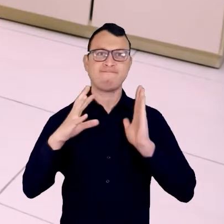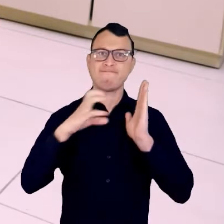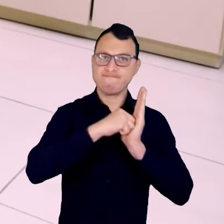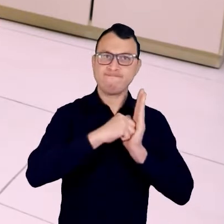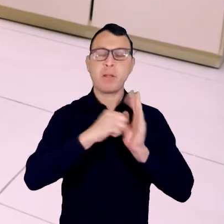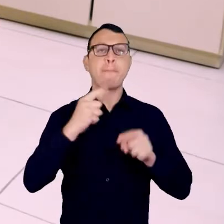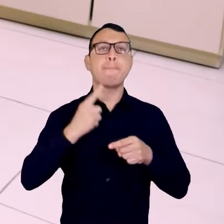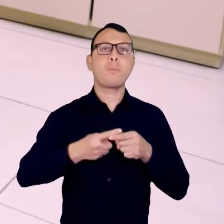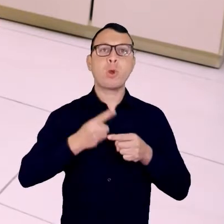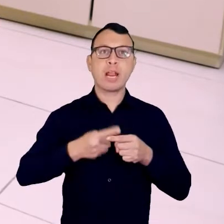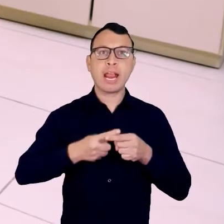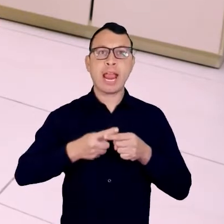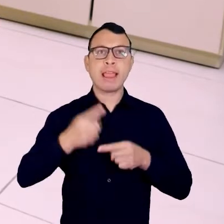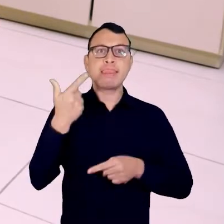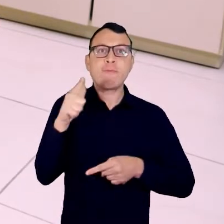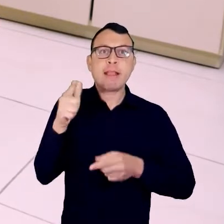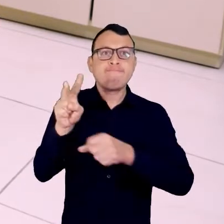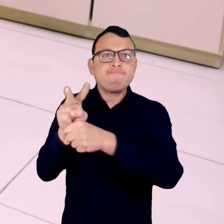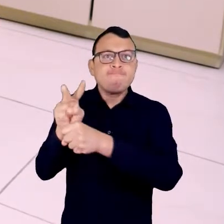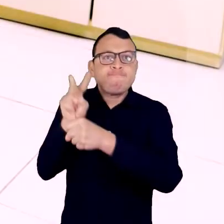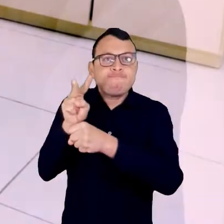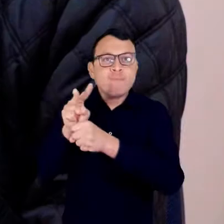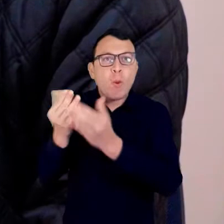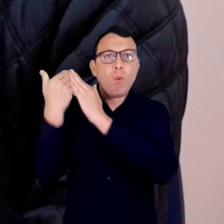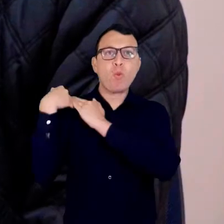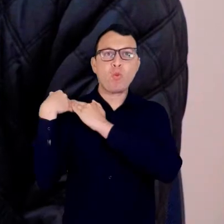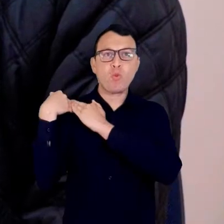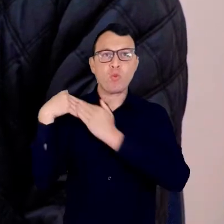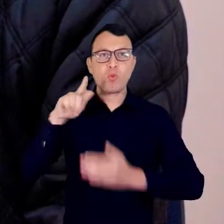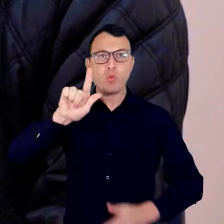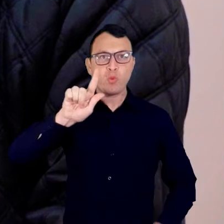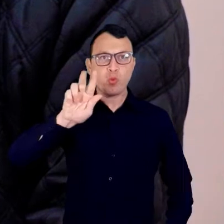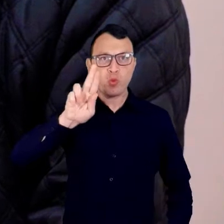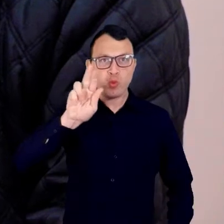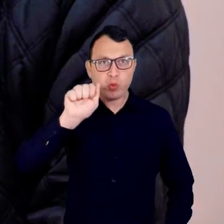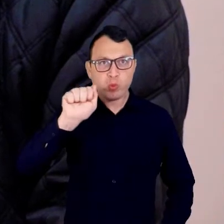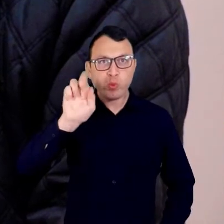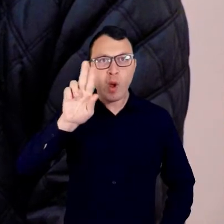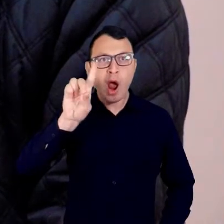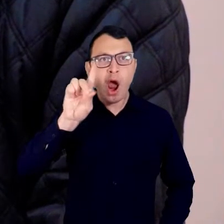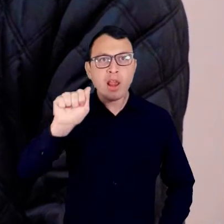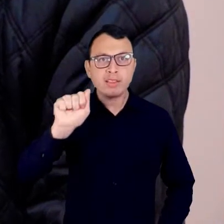ela devido eu não ter a guarda dela. Ah, então me encaminharam para me